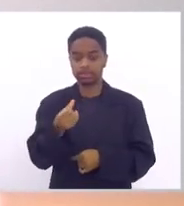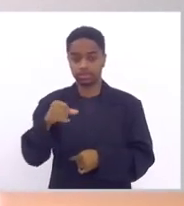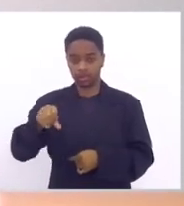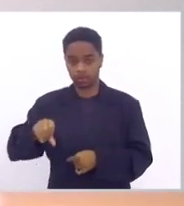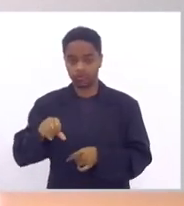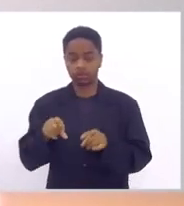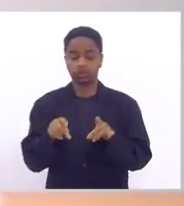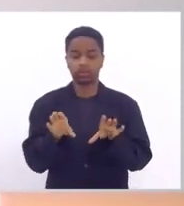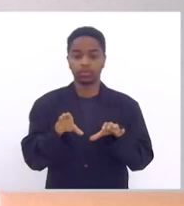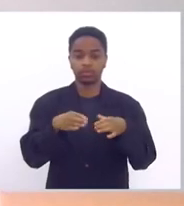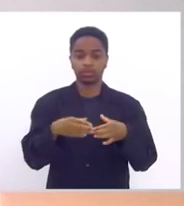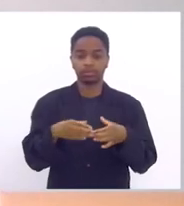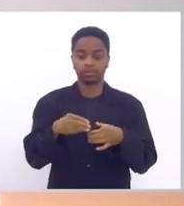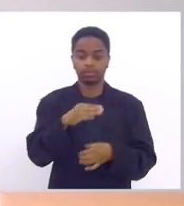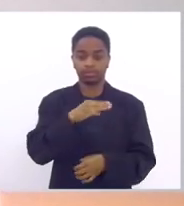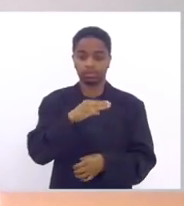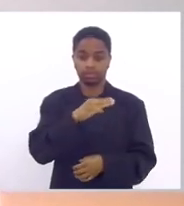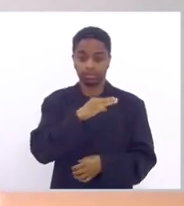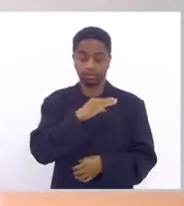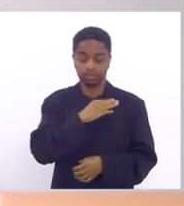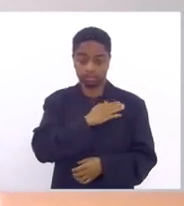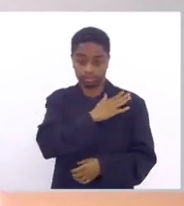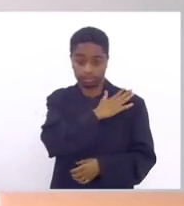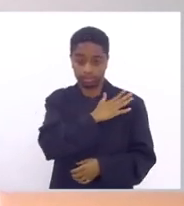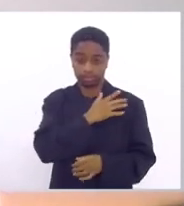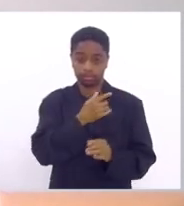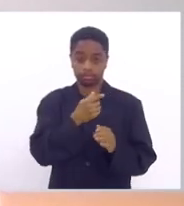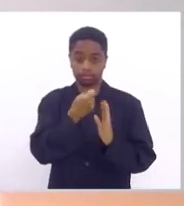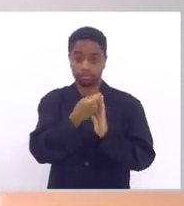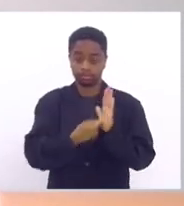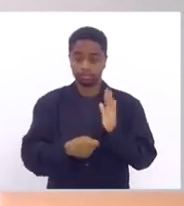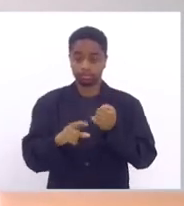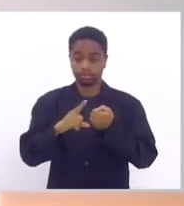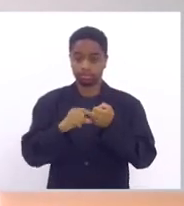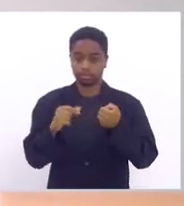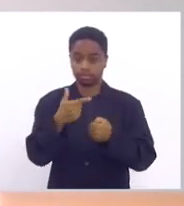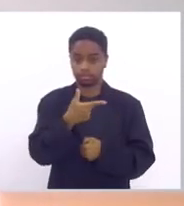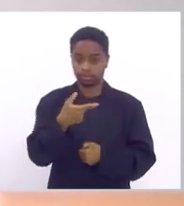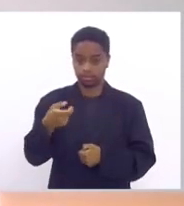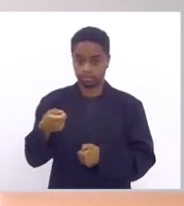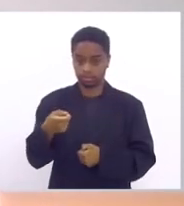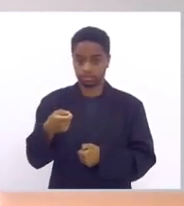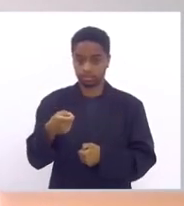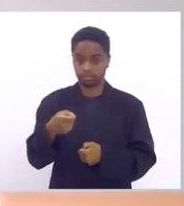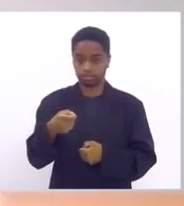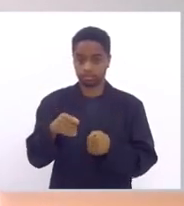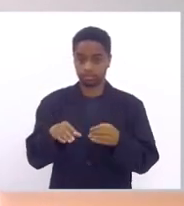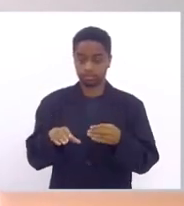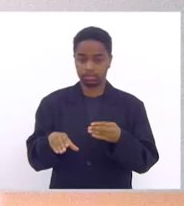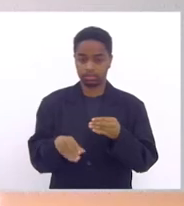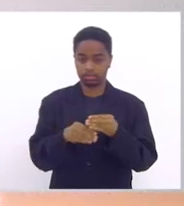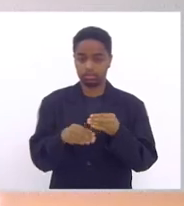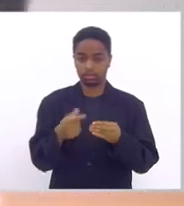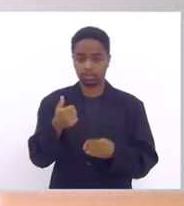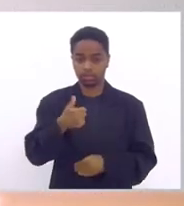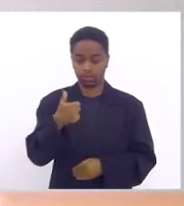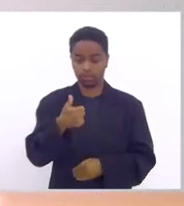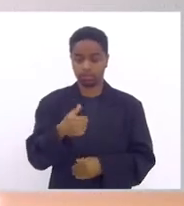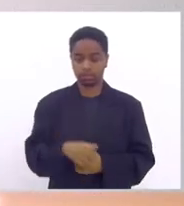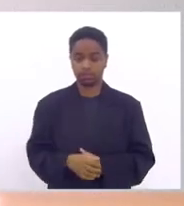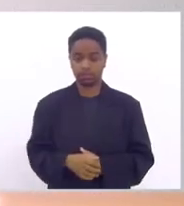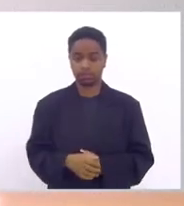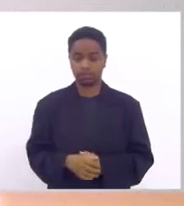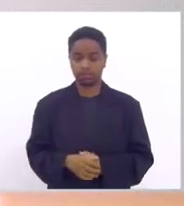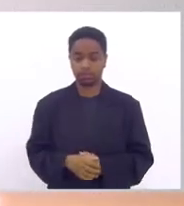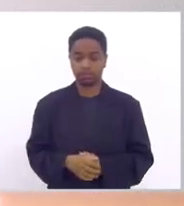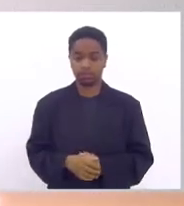militar em 69 escreve o artigo 200 da Constituição da emenda 1 de 69 e diz o seguinte